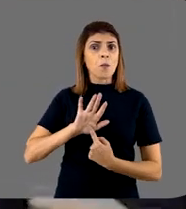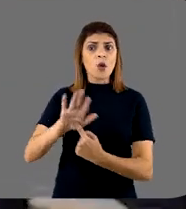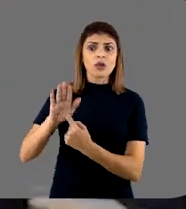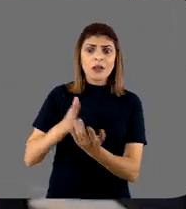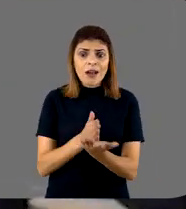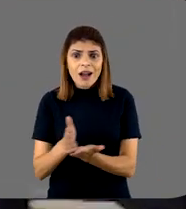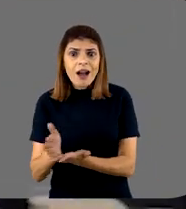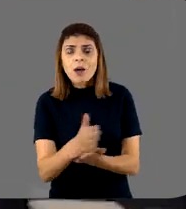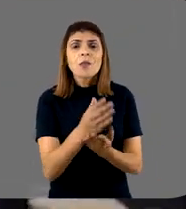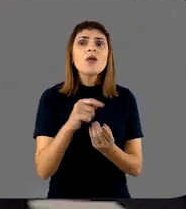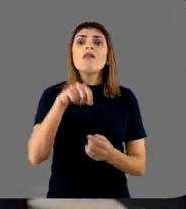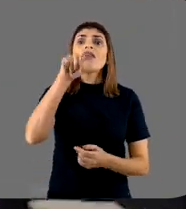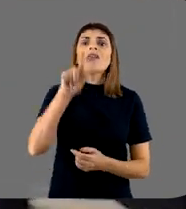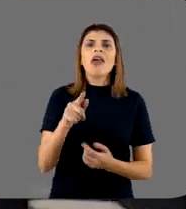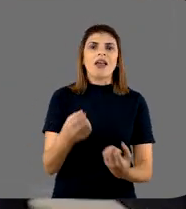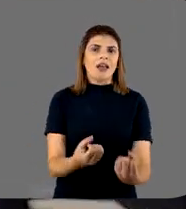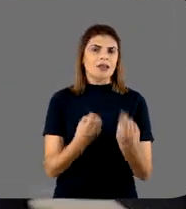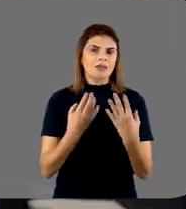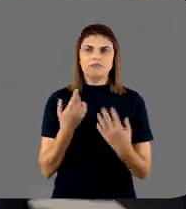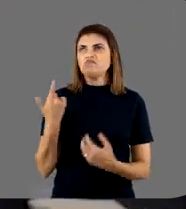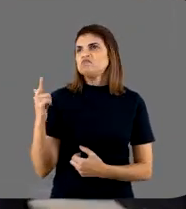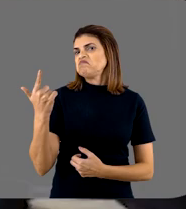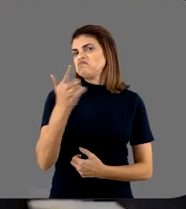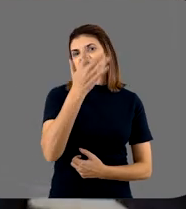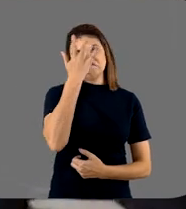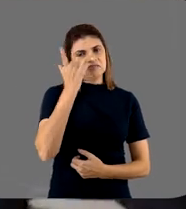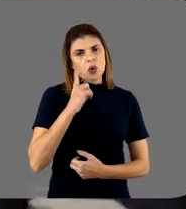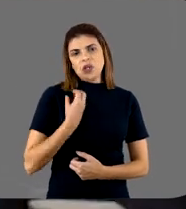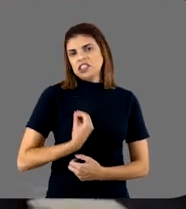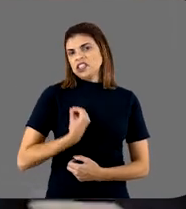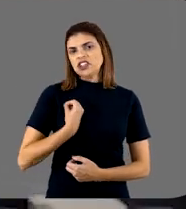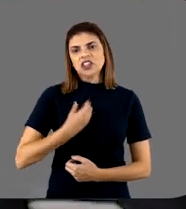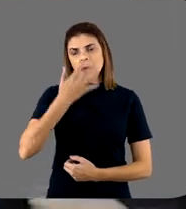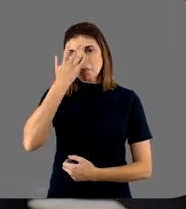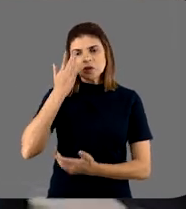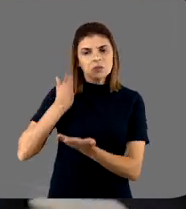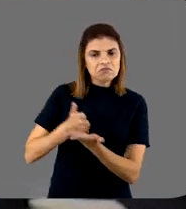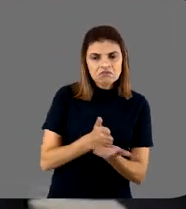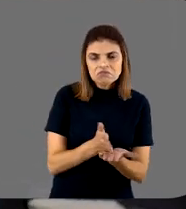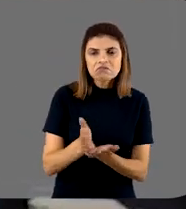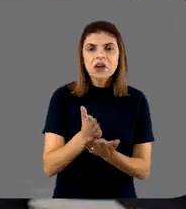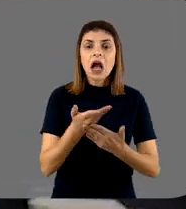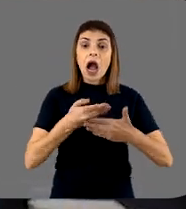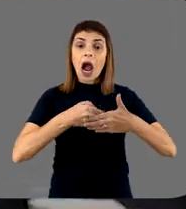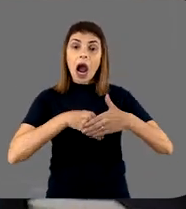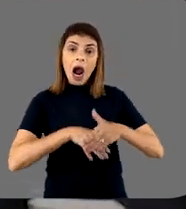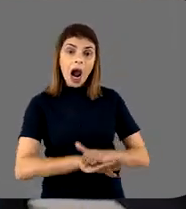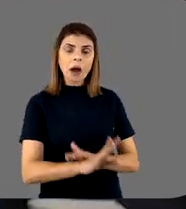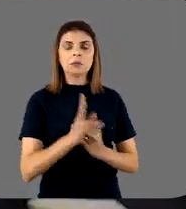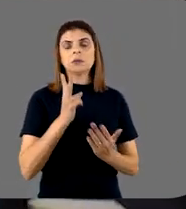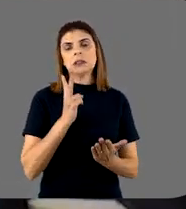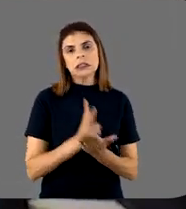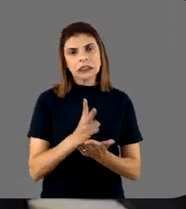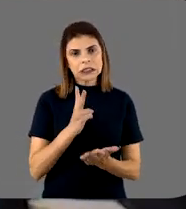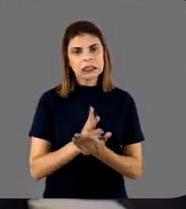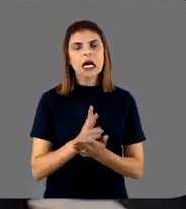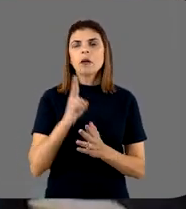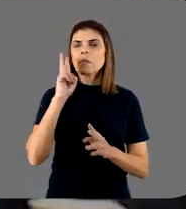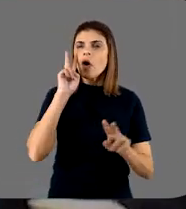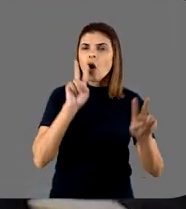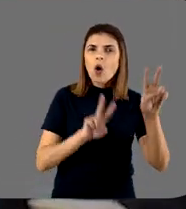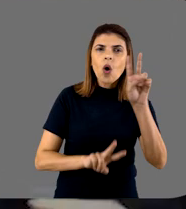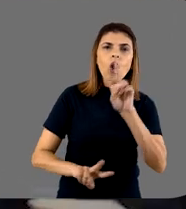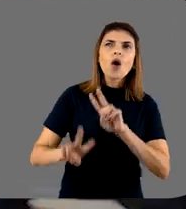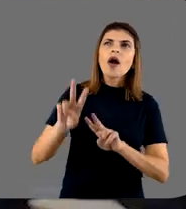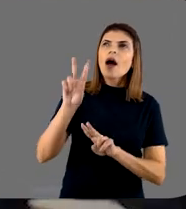é que vai mostrar o caminho para a gente, né? E não havia quem, né? Eu acho que esse hábito que a gente sempre teve, né,